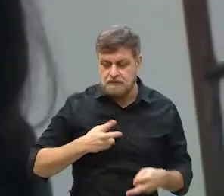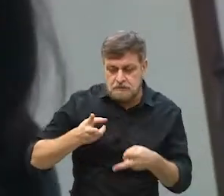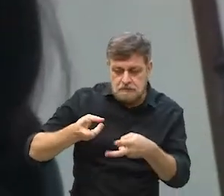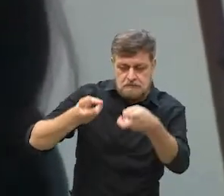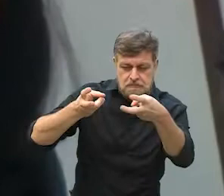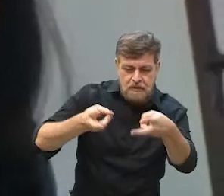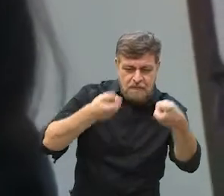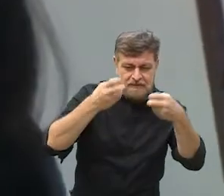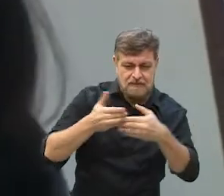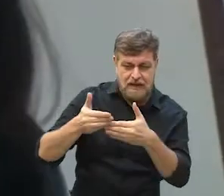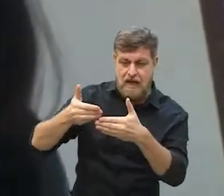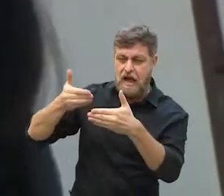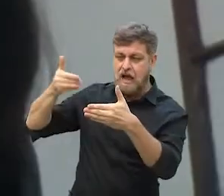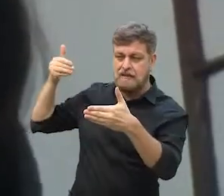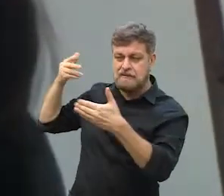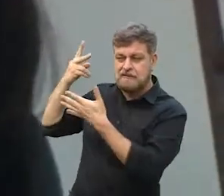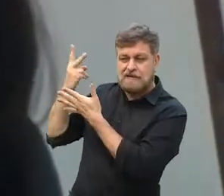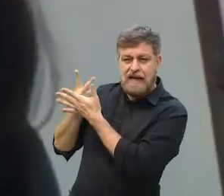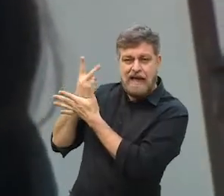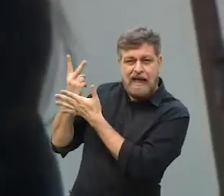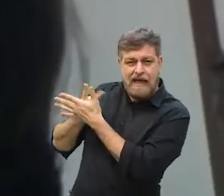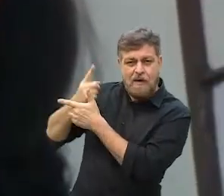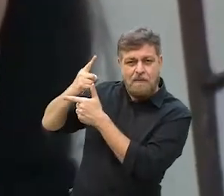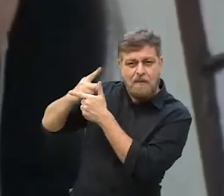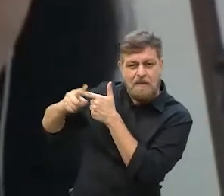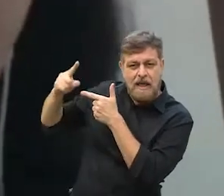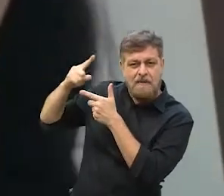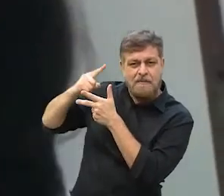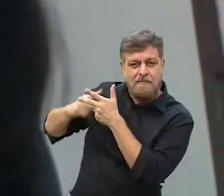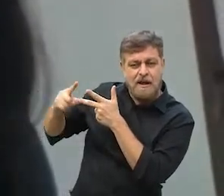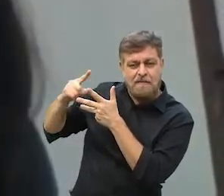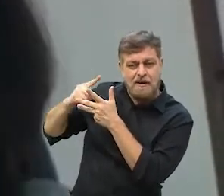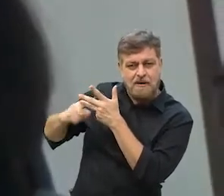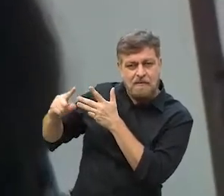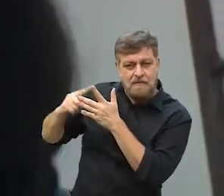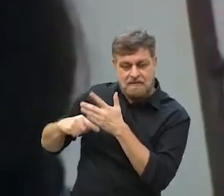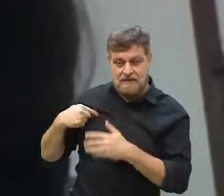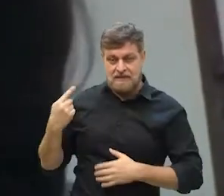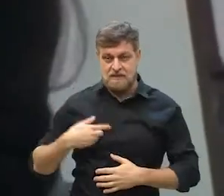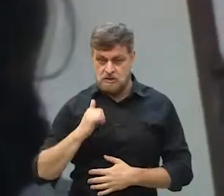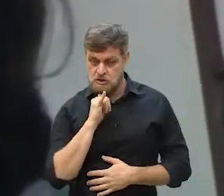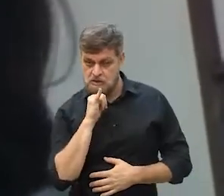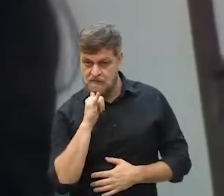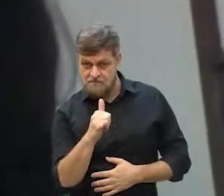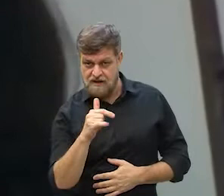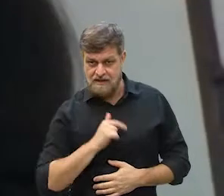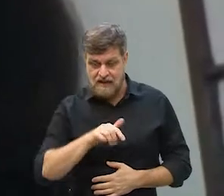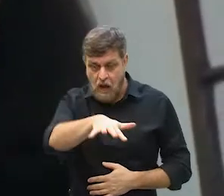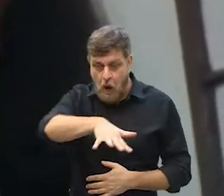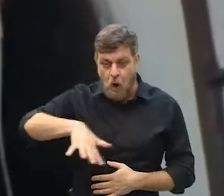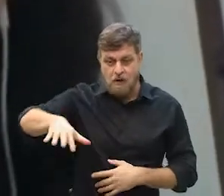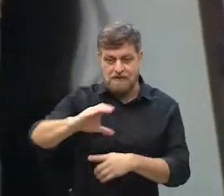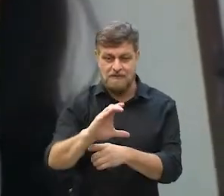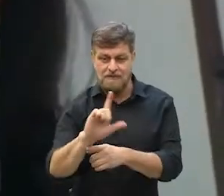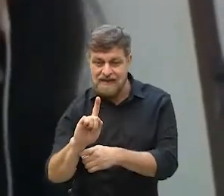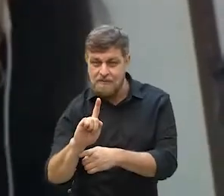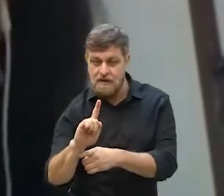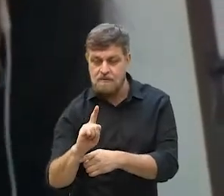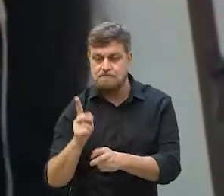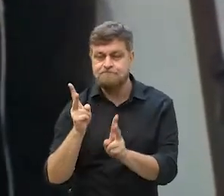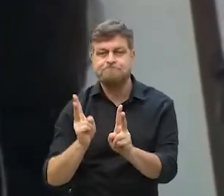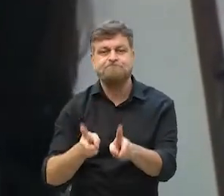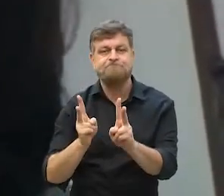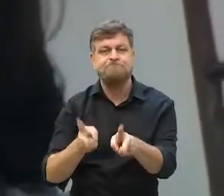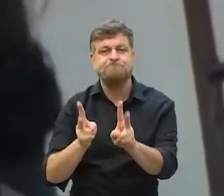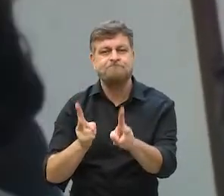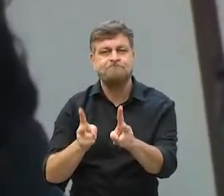mazelas anteriores, se é que nós podemos dizer assim, né, do ponto de vista da formação do território, elas